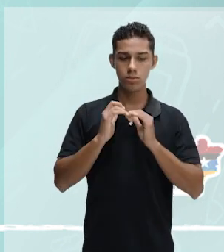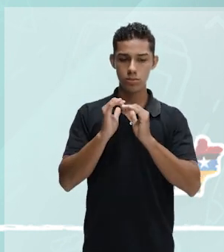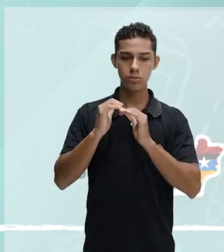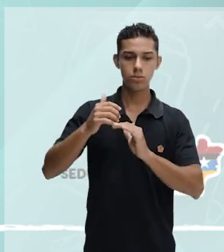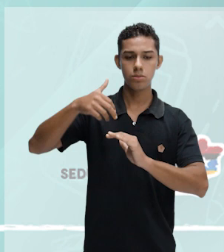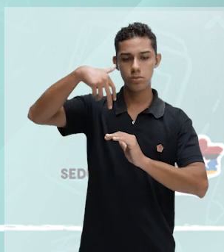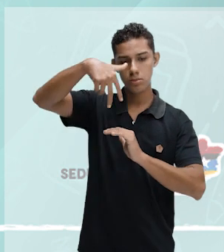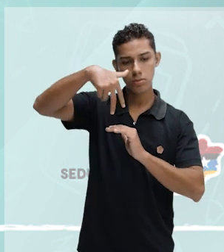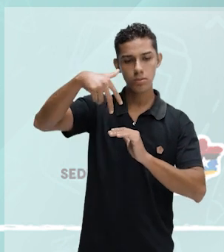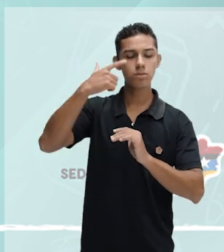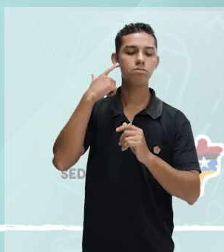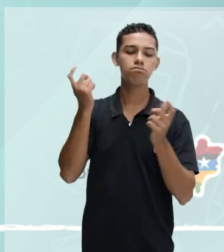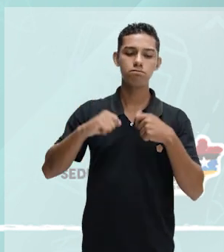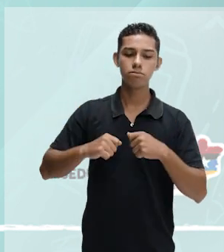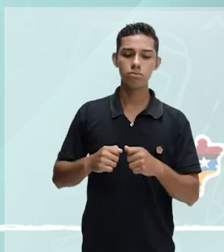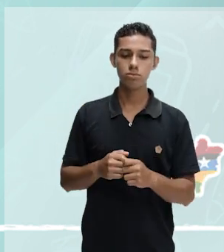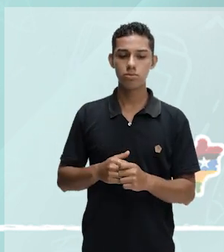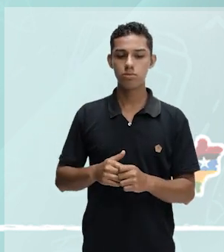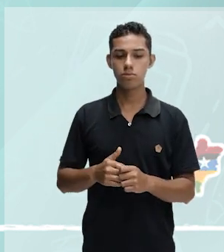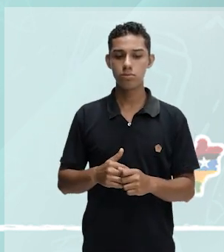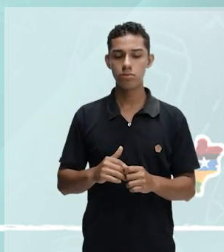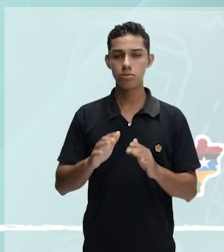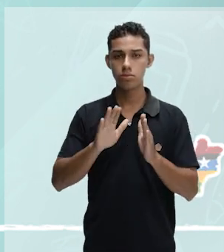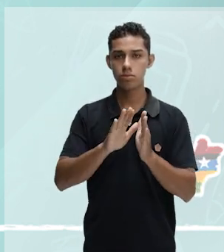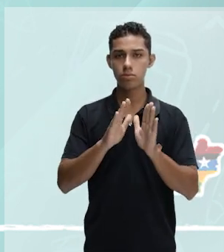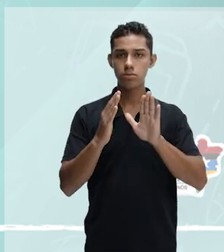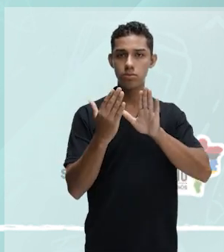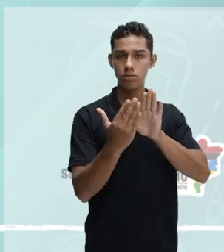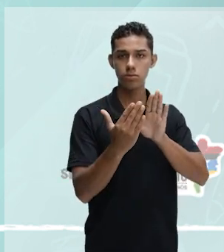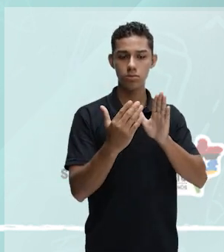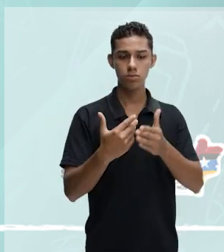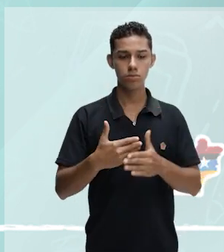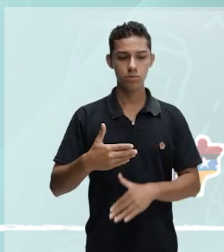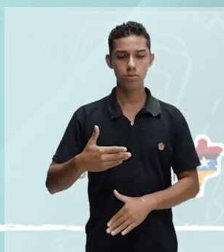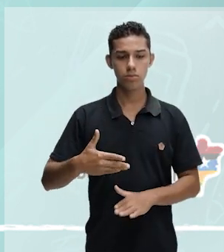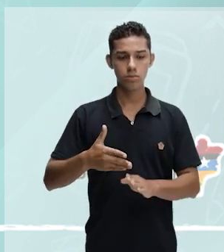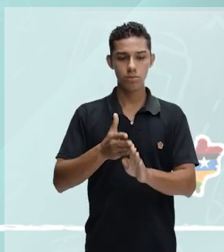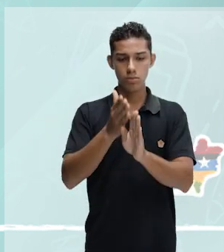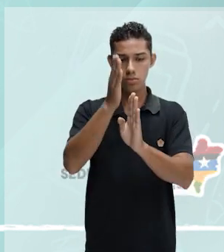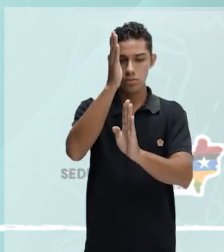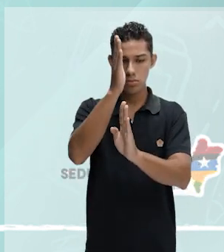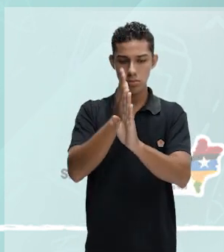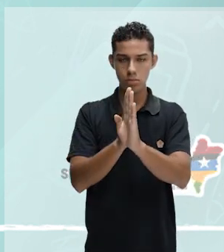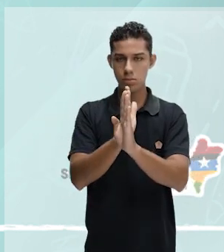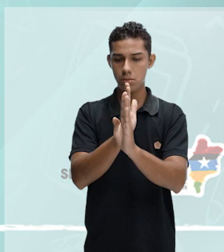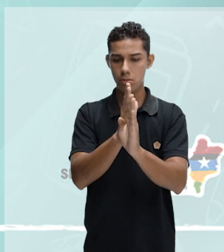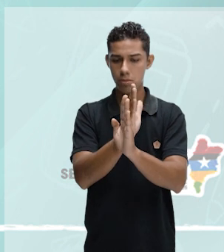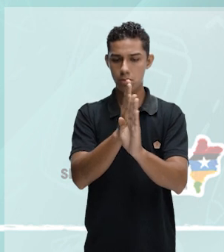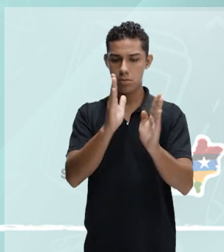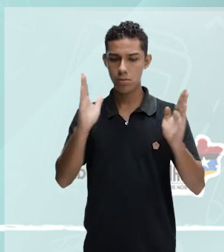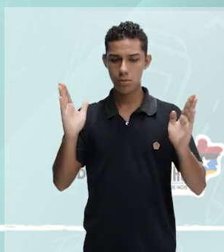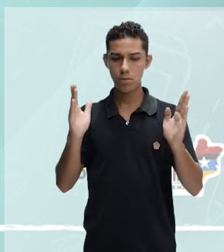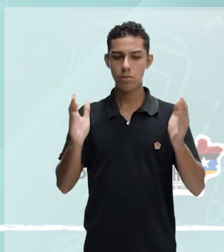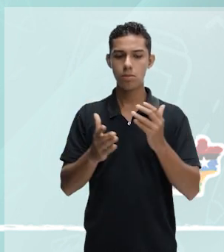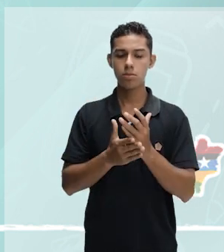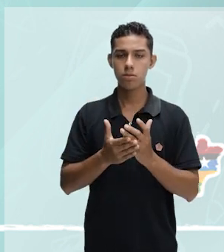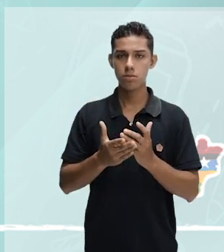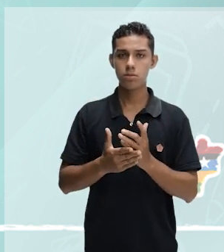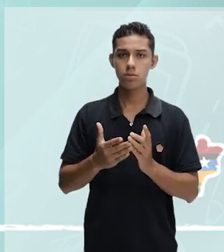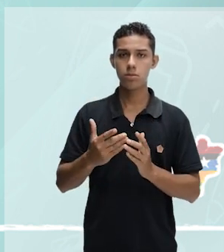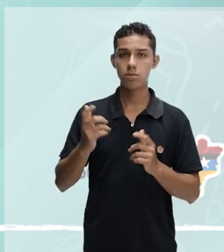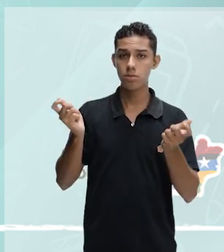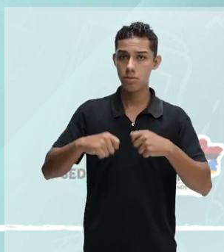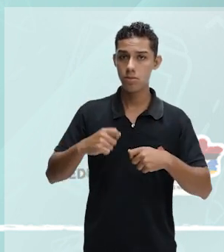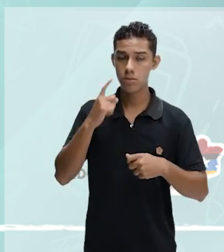coronal. É o plano que corta o corpo lateralmente de uma orelha a outra. Possui esse nome porque passa exatamente na